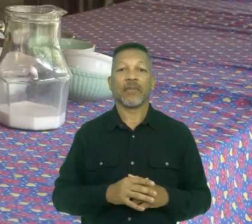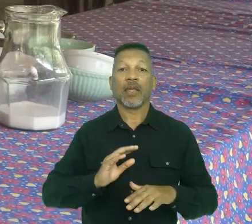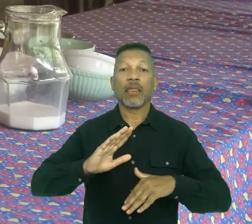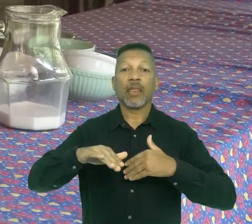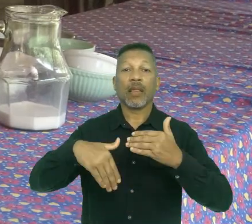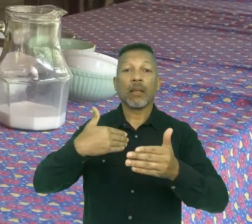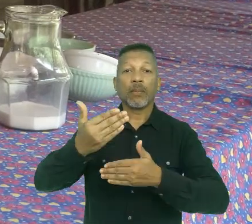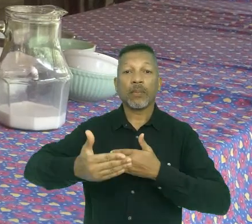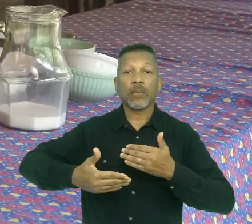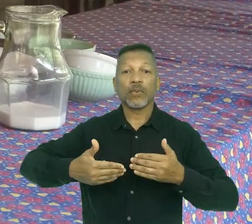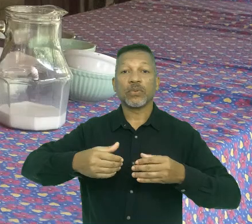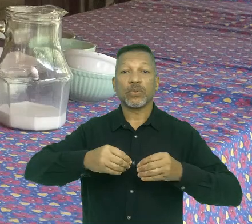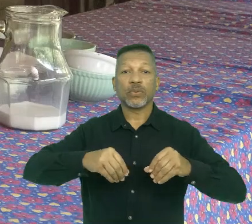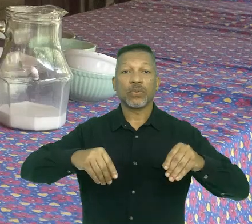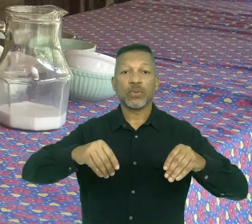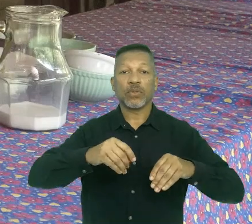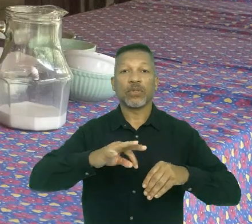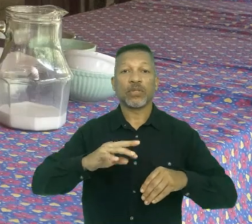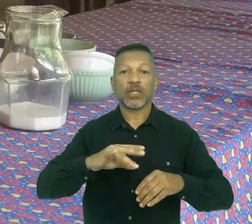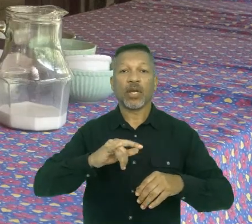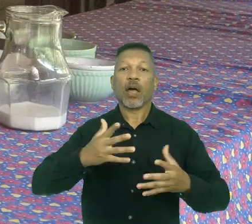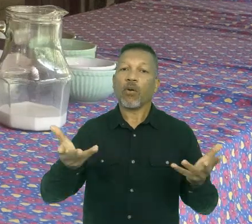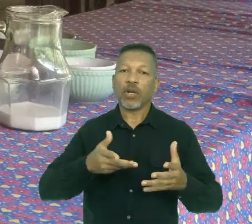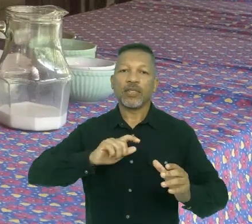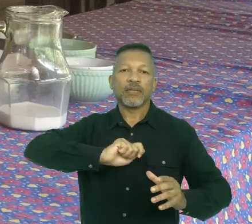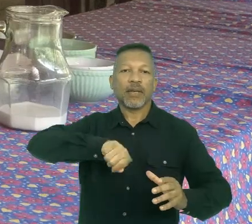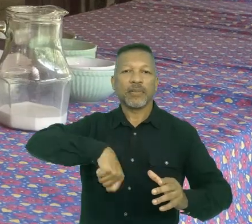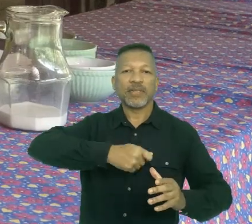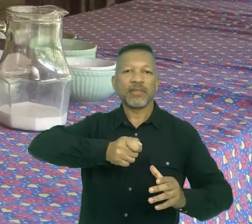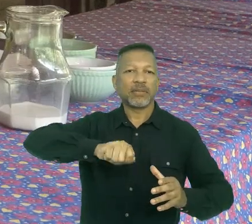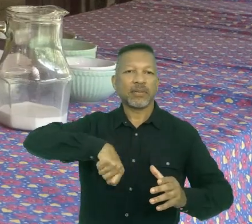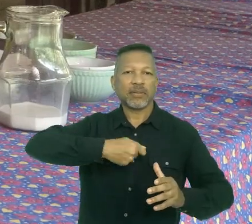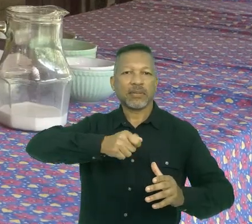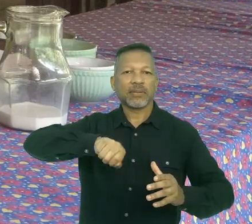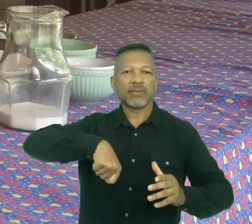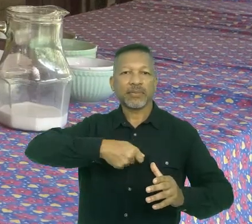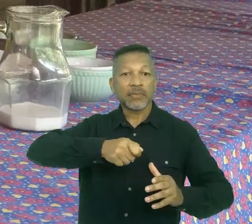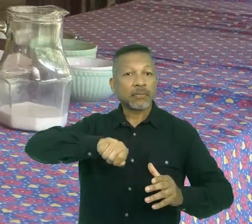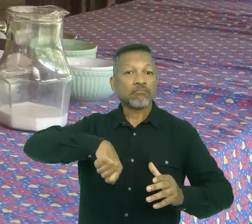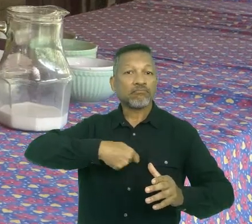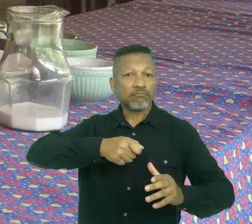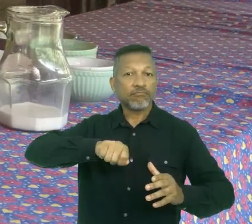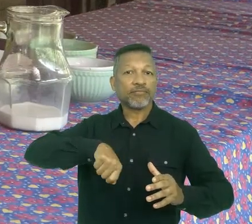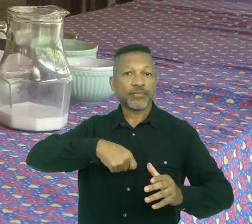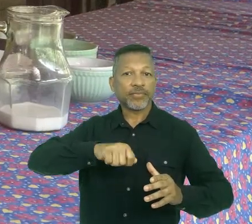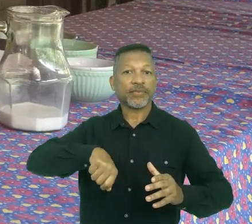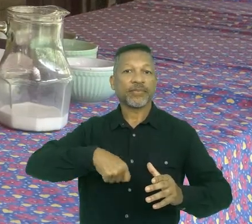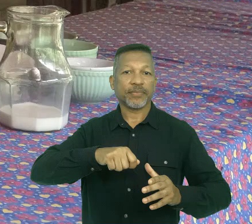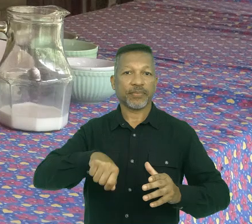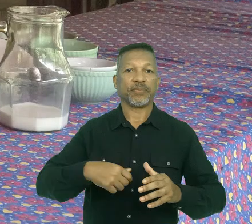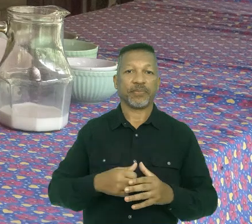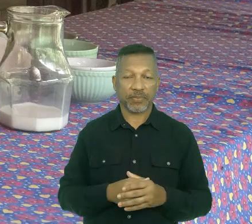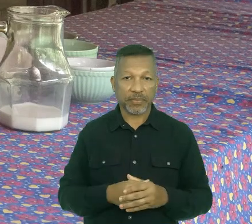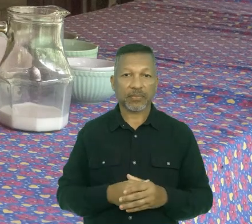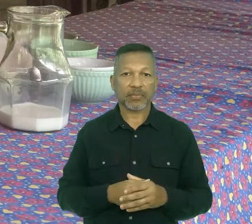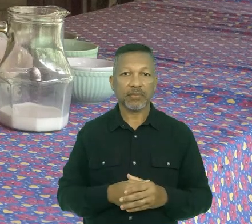Depois do trigo, aí a gente mexe, né? Vou mexendo, fazendo um...